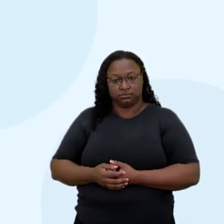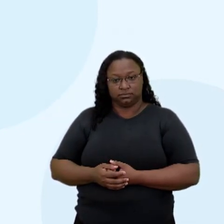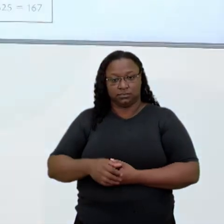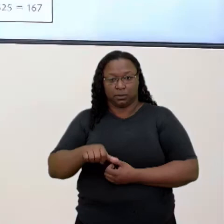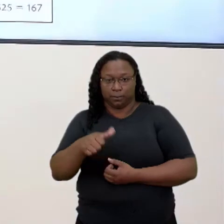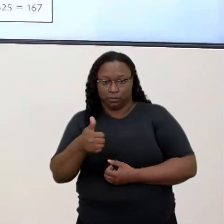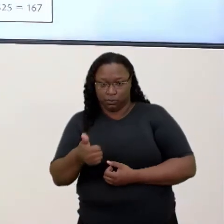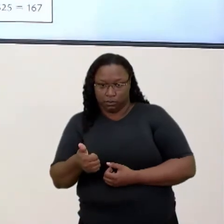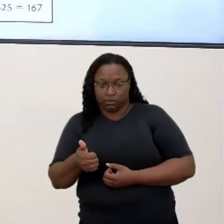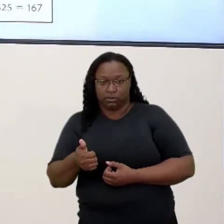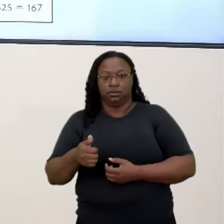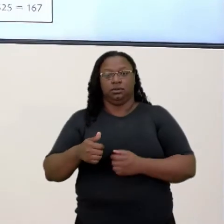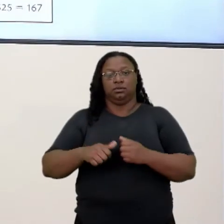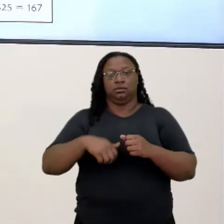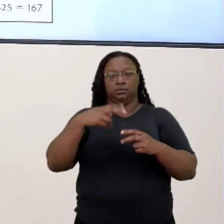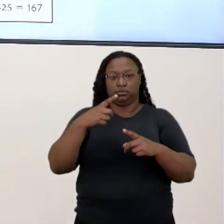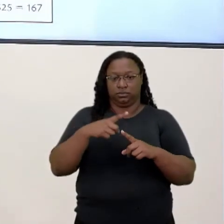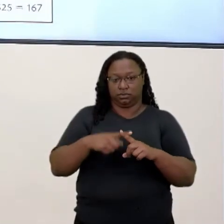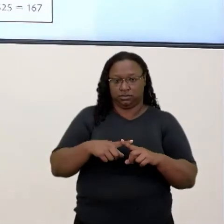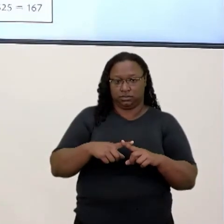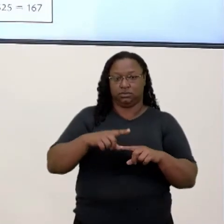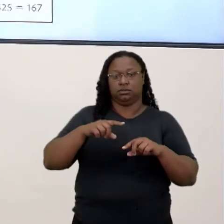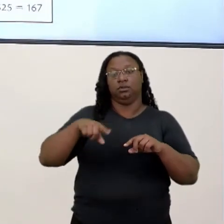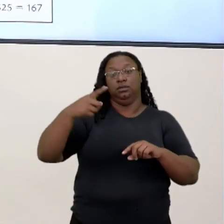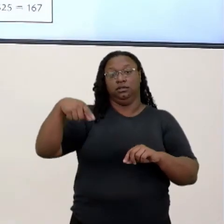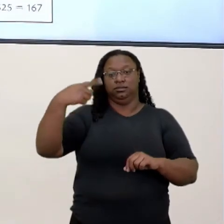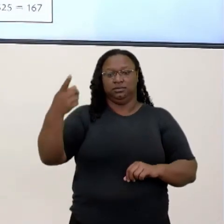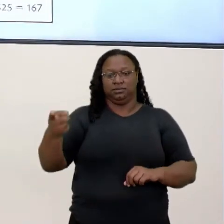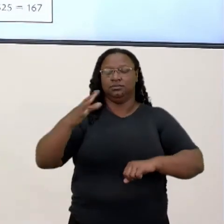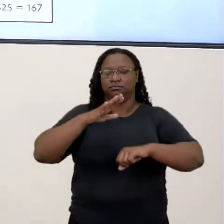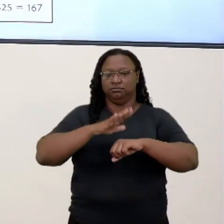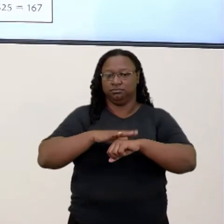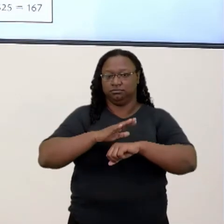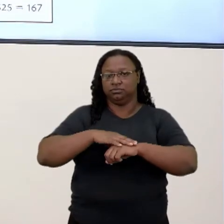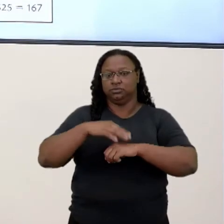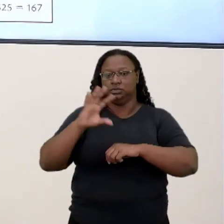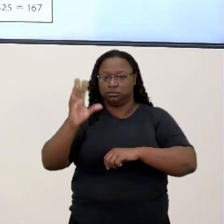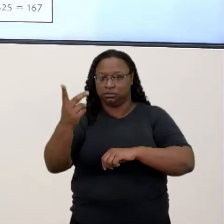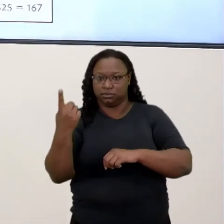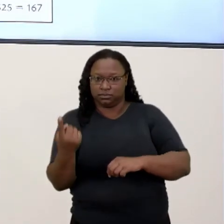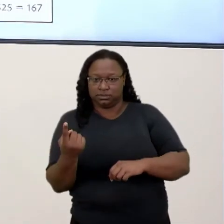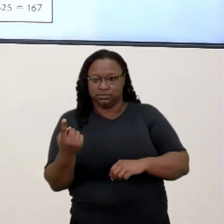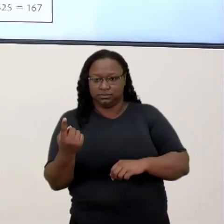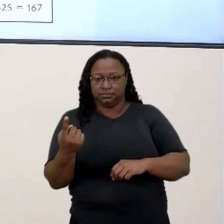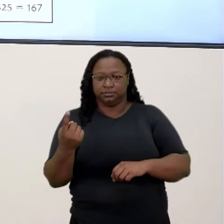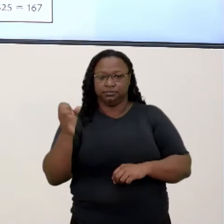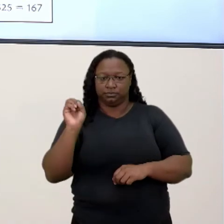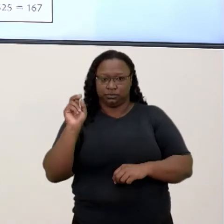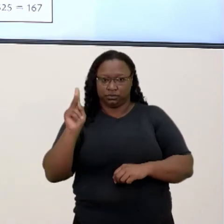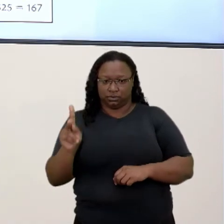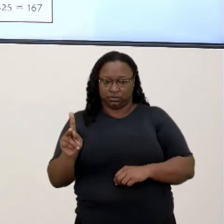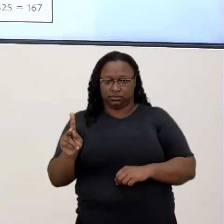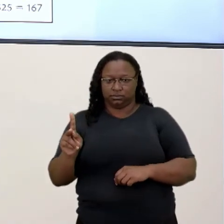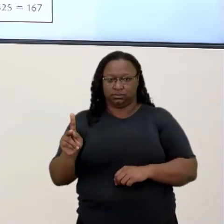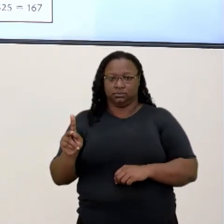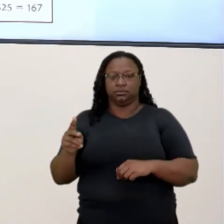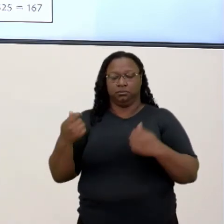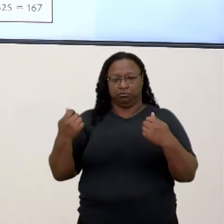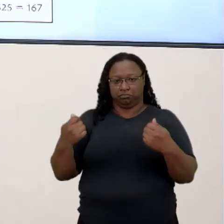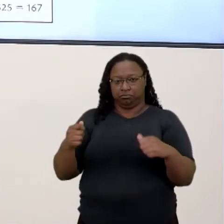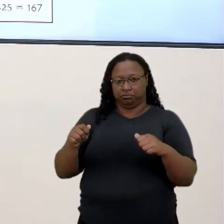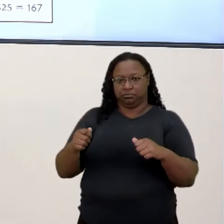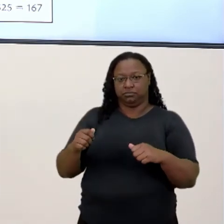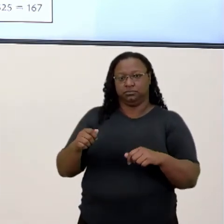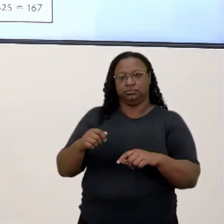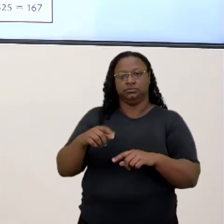Primeiro multiplicarás e depois executará a operação que aparecer, tá ok? Mas se tem um produto, se tem uma multiplicação, é ela que você